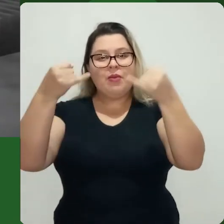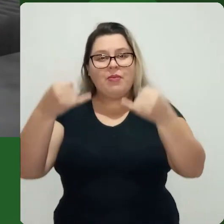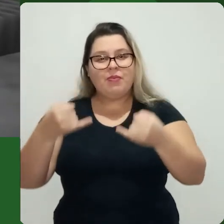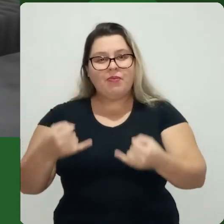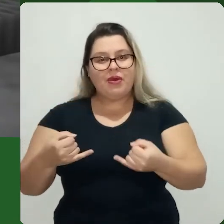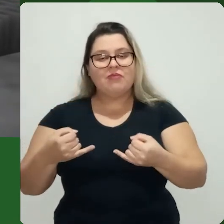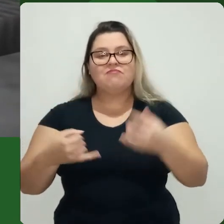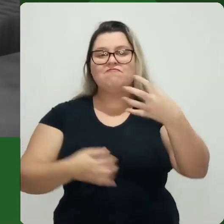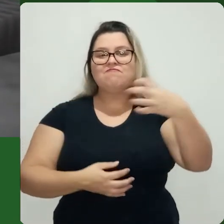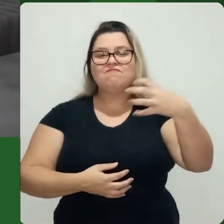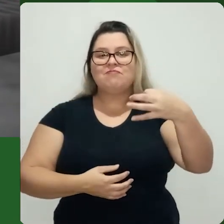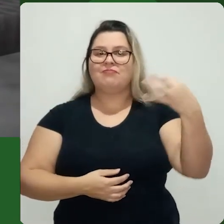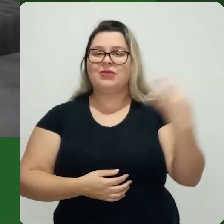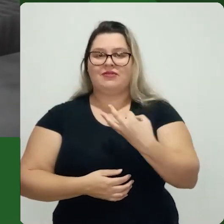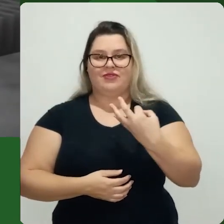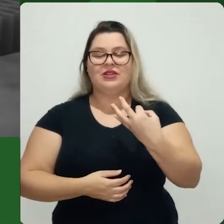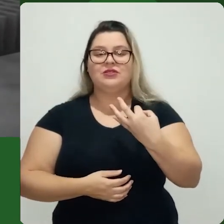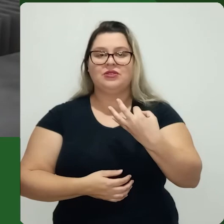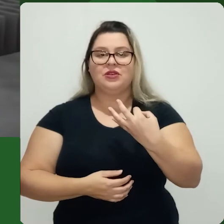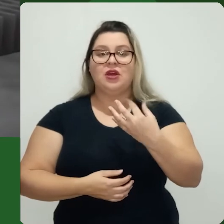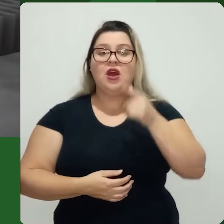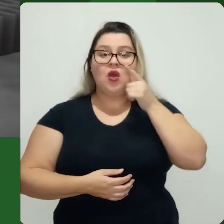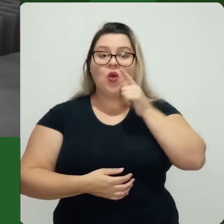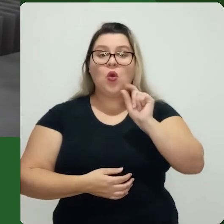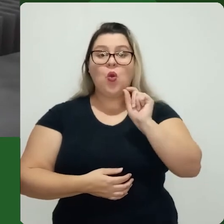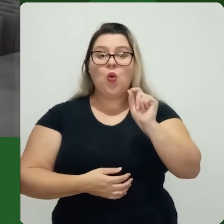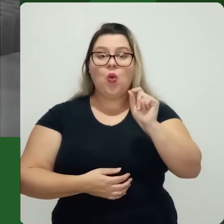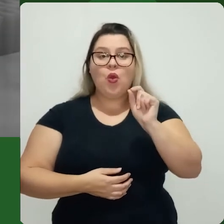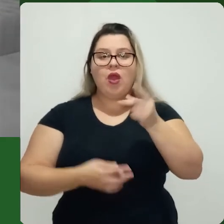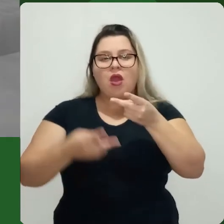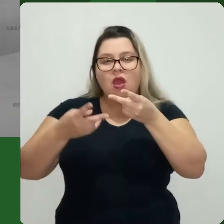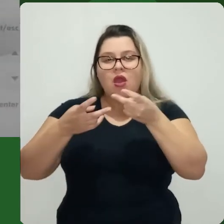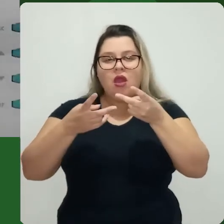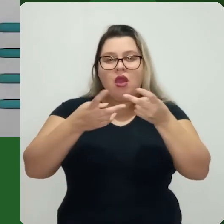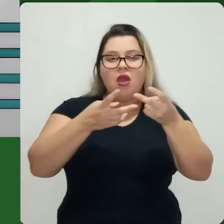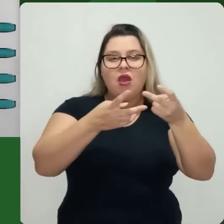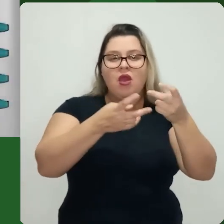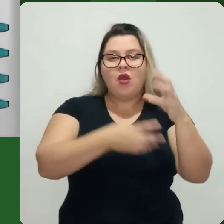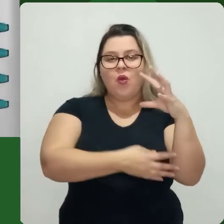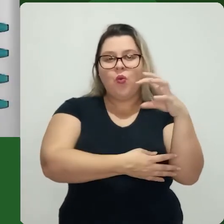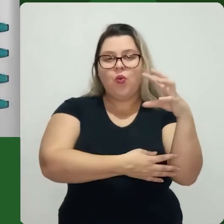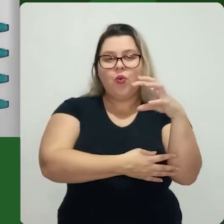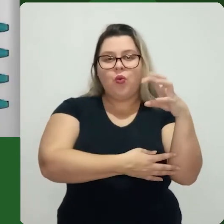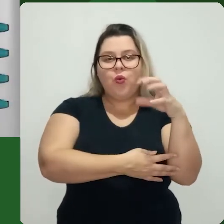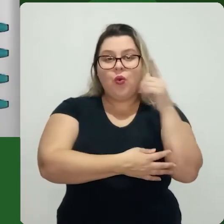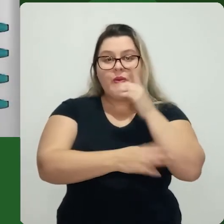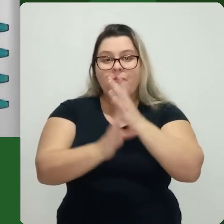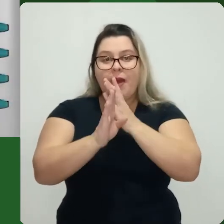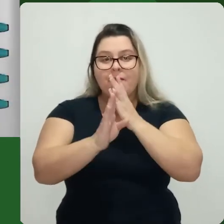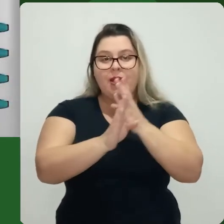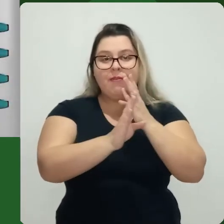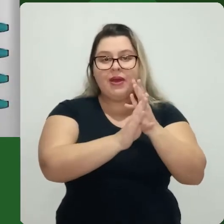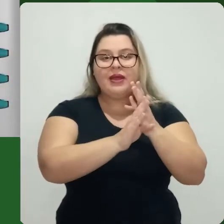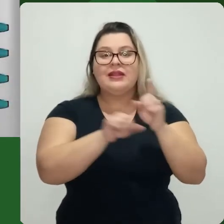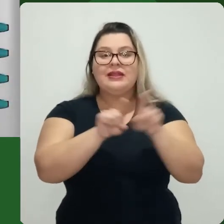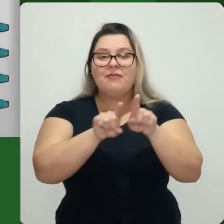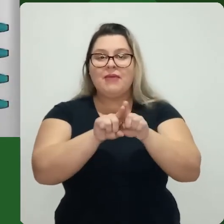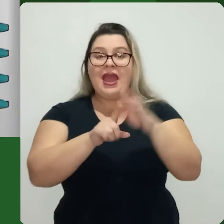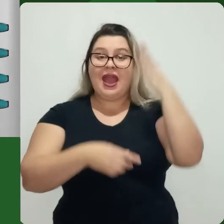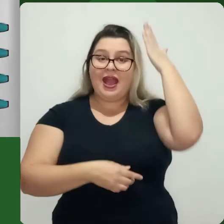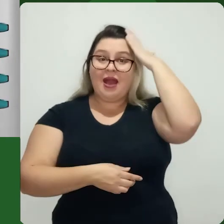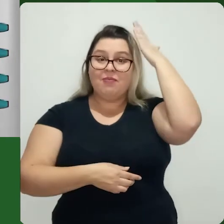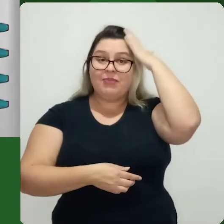agulhas extremamente eficaz, onde, através de um sensor óptico de agulhas, detecta